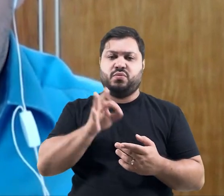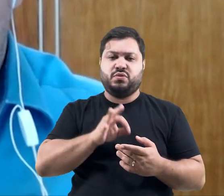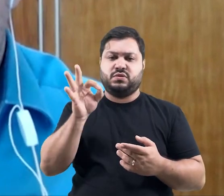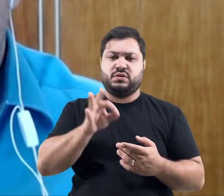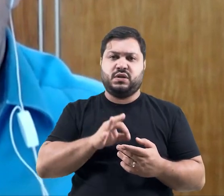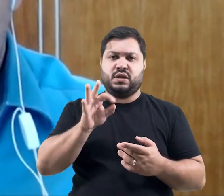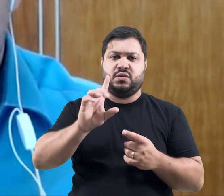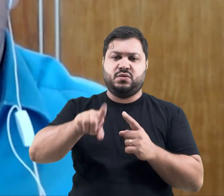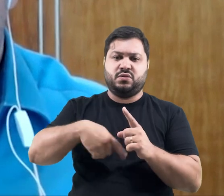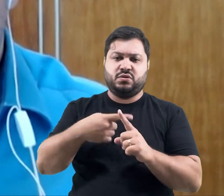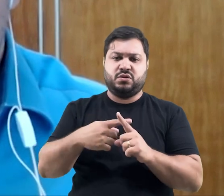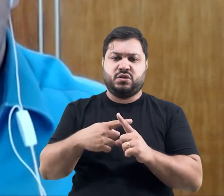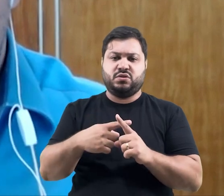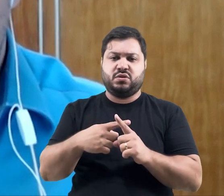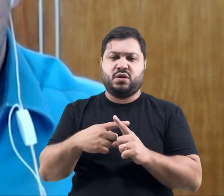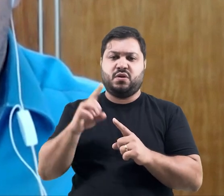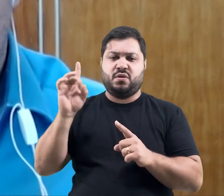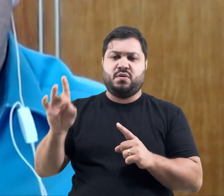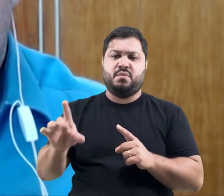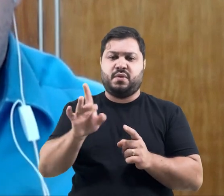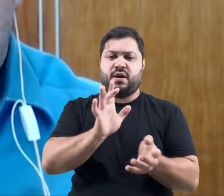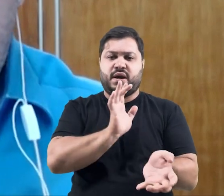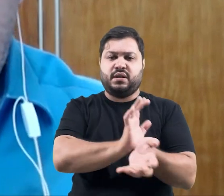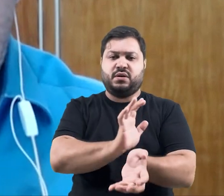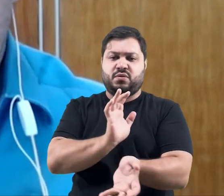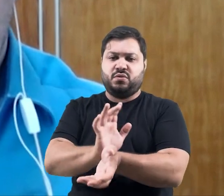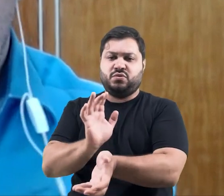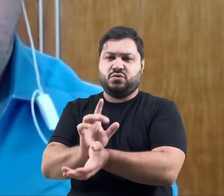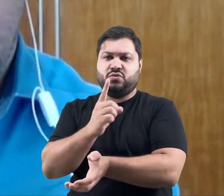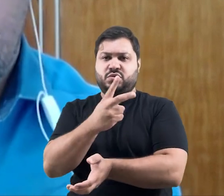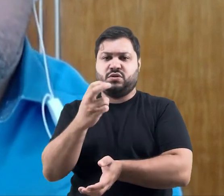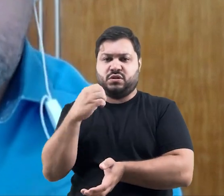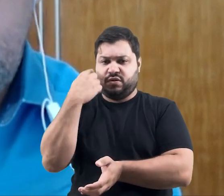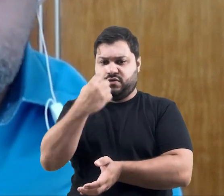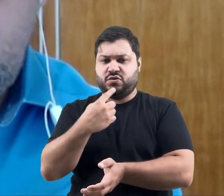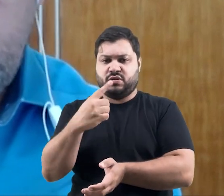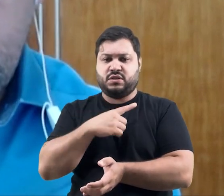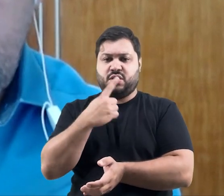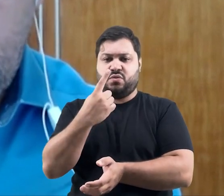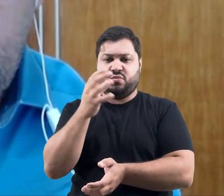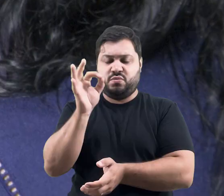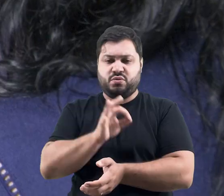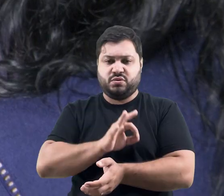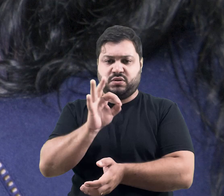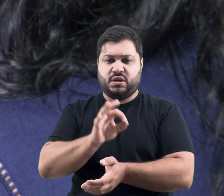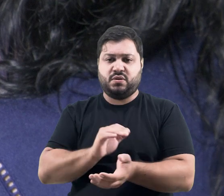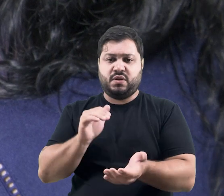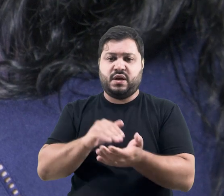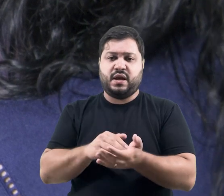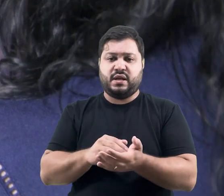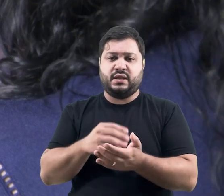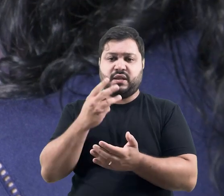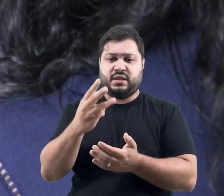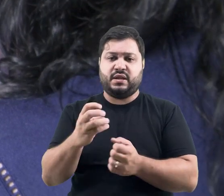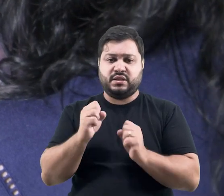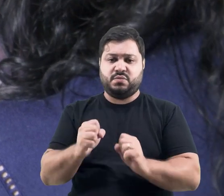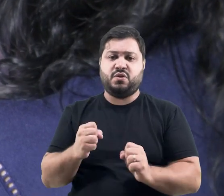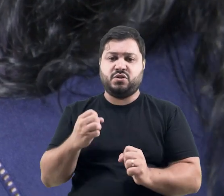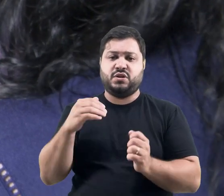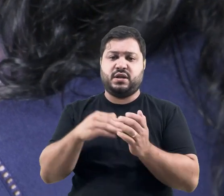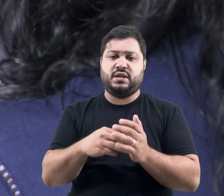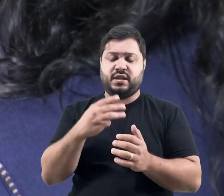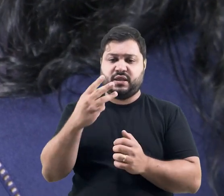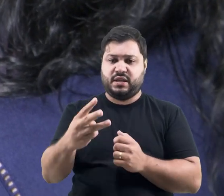servidor recebe 1% de adicional para cada conjunto de 120 horas que ele formar. E esse 1%, até o limite